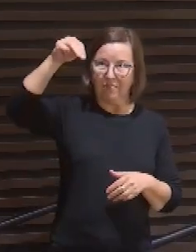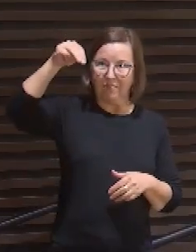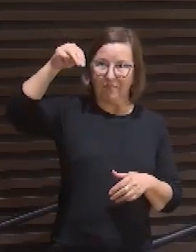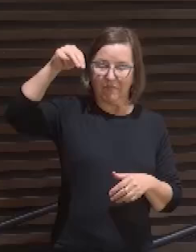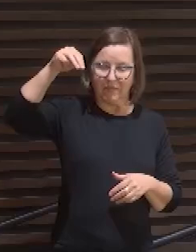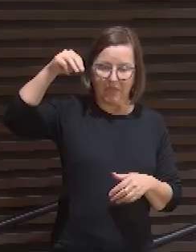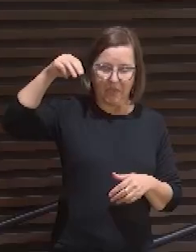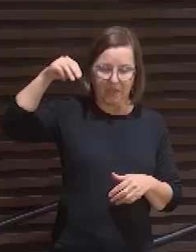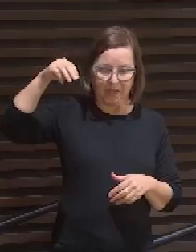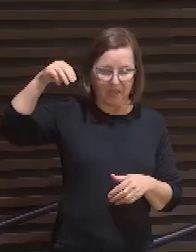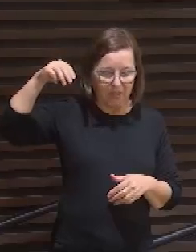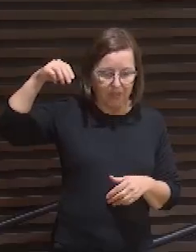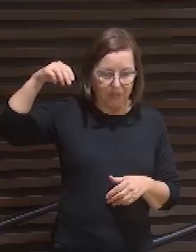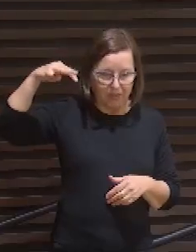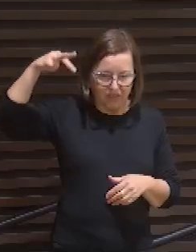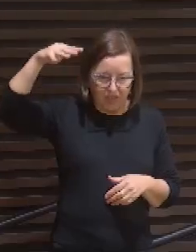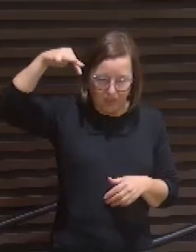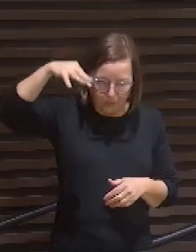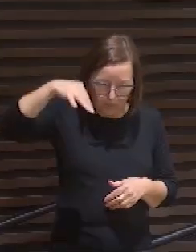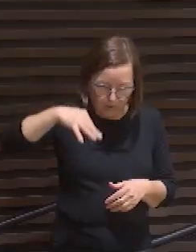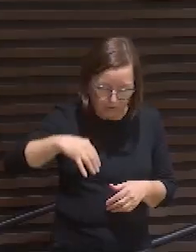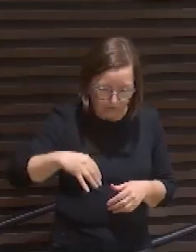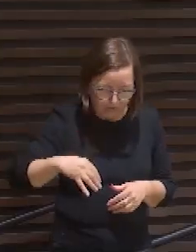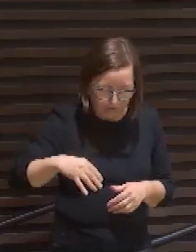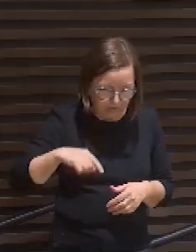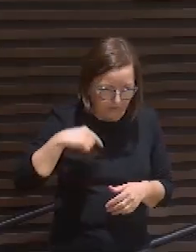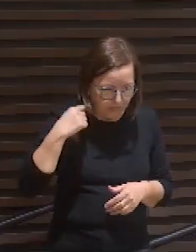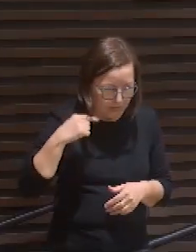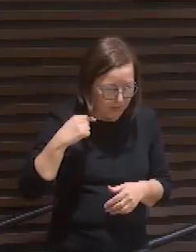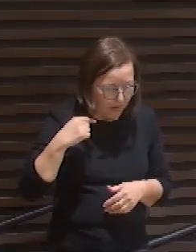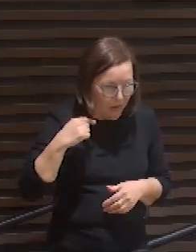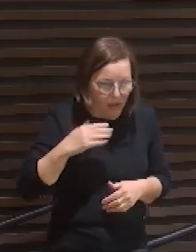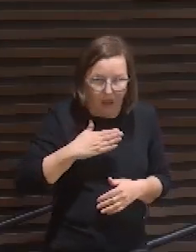O advogado entrou em pânico.